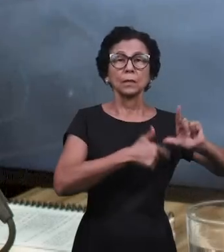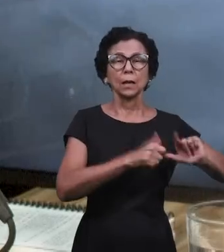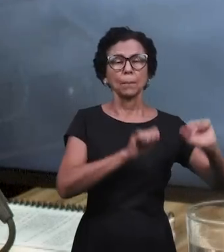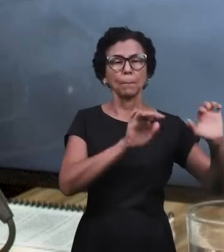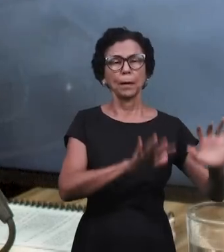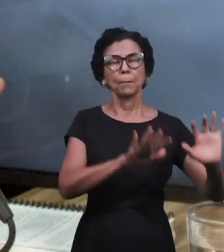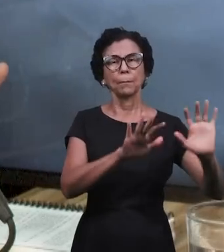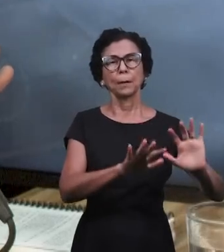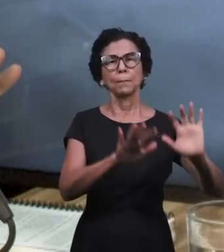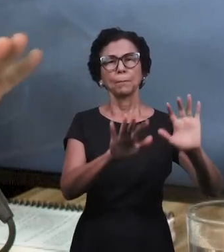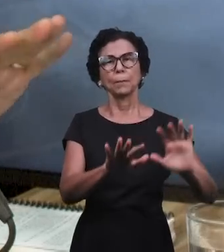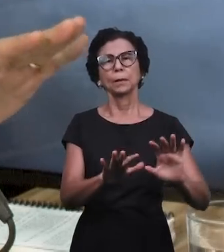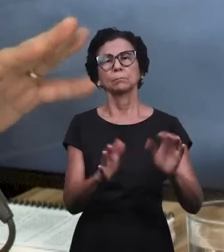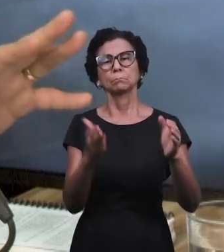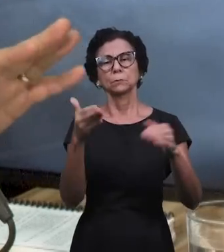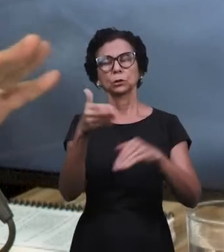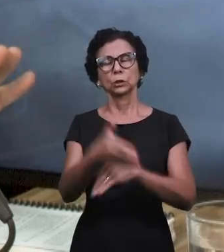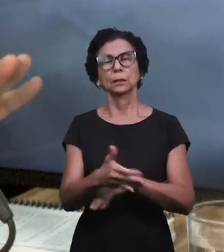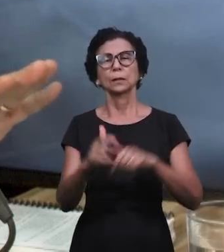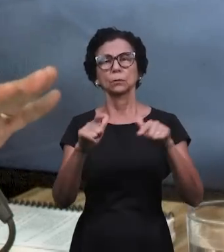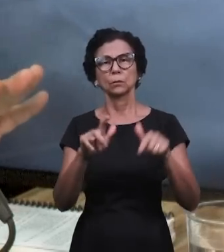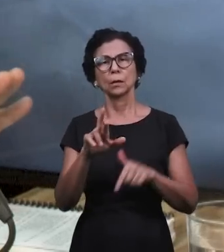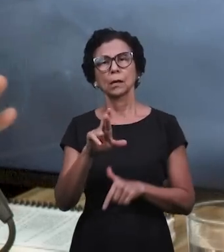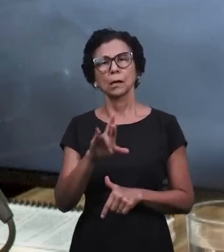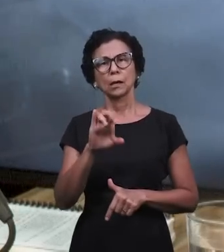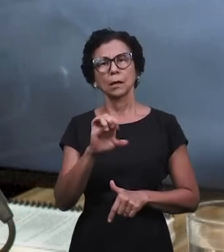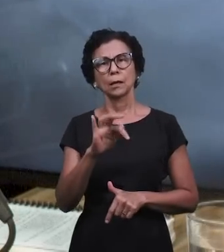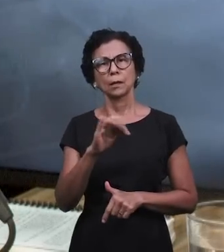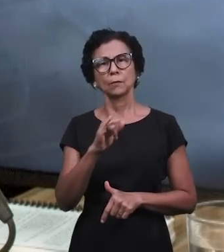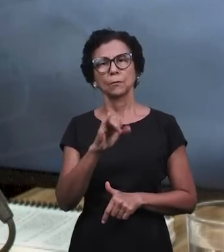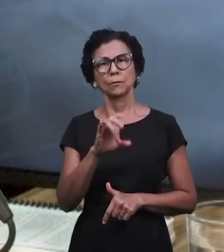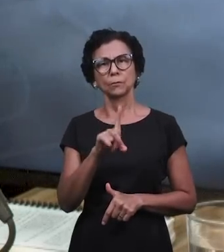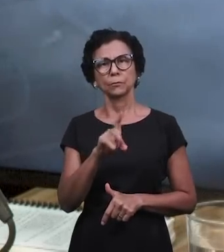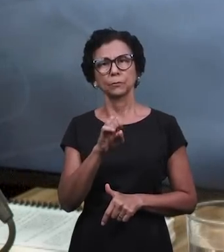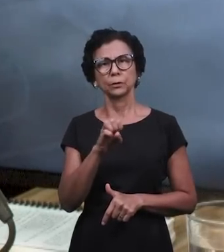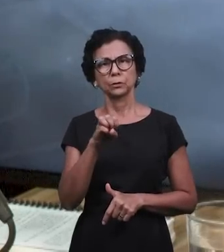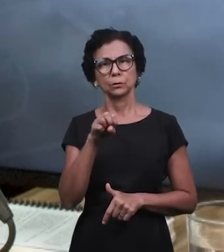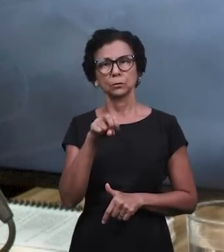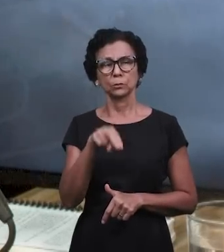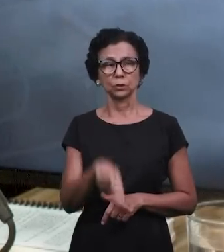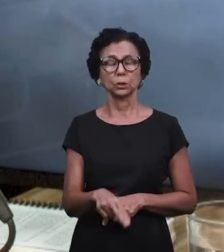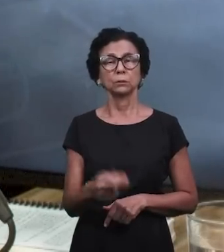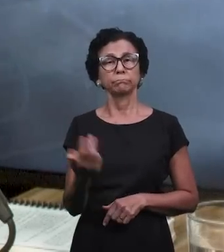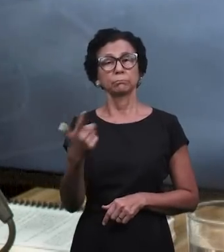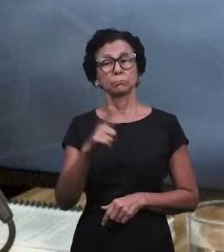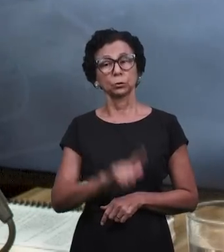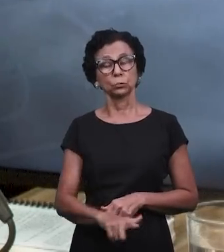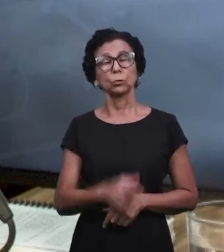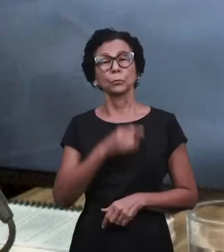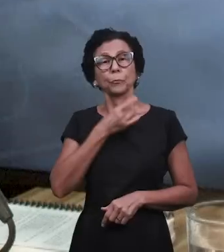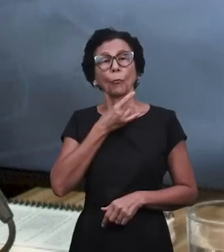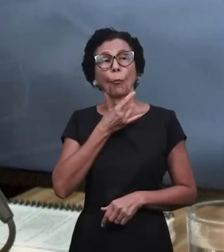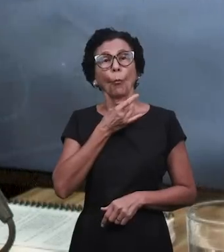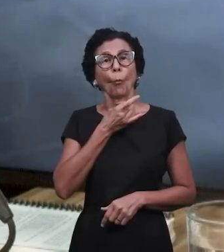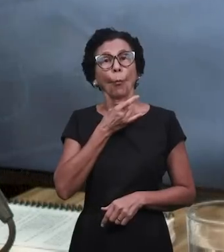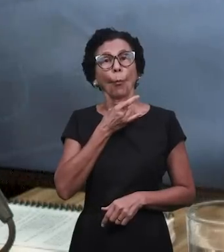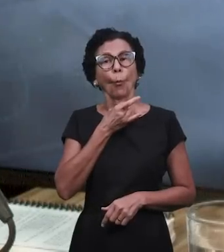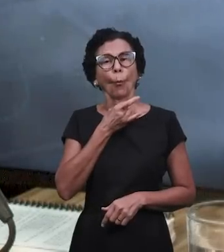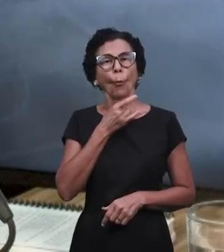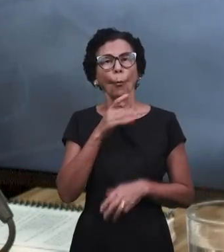insatisfeitos com a escassez, do deserto. Agora com sede, mais uma vez querendo beber as